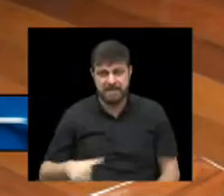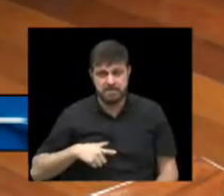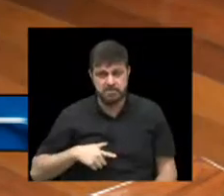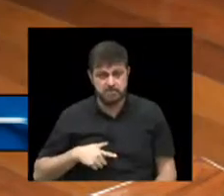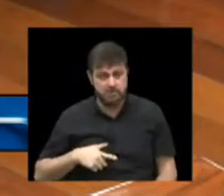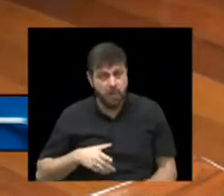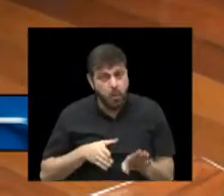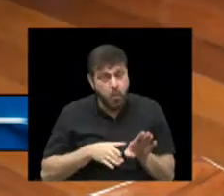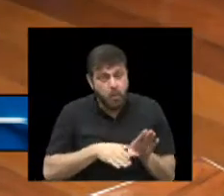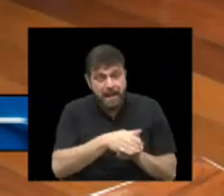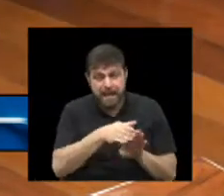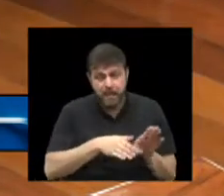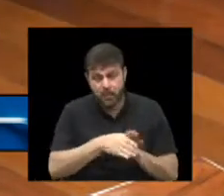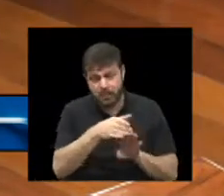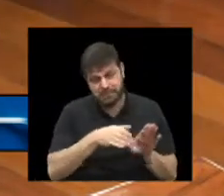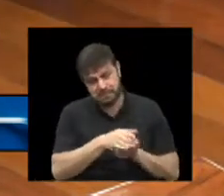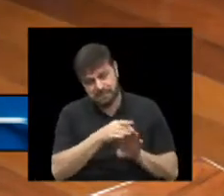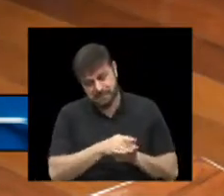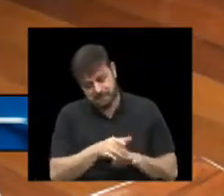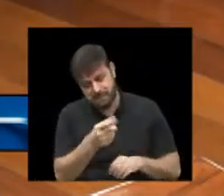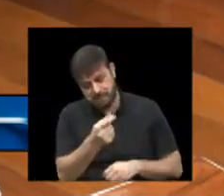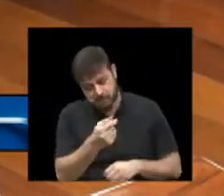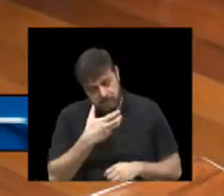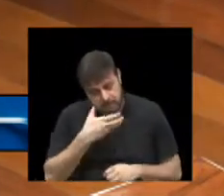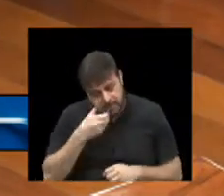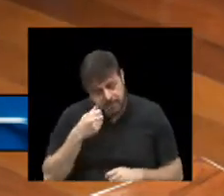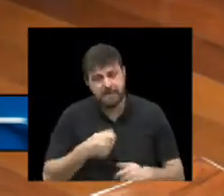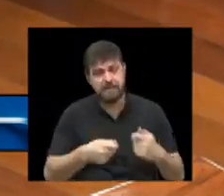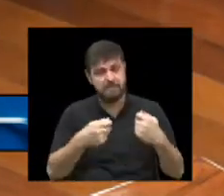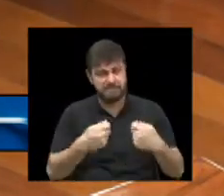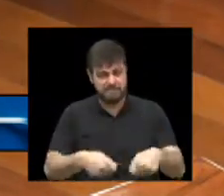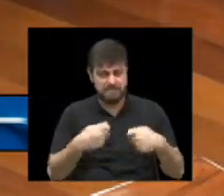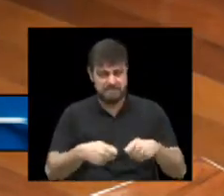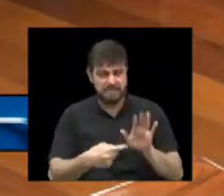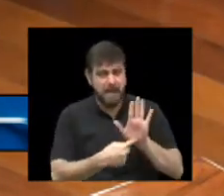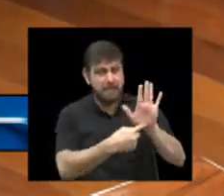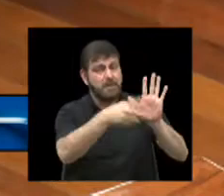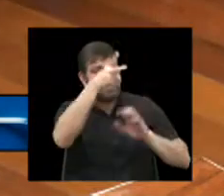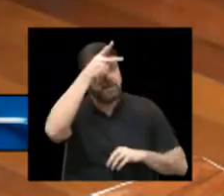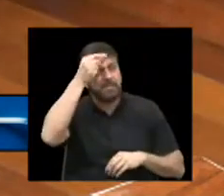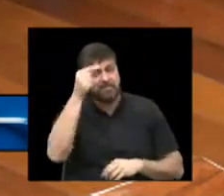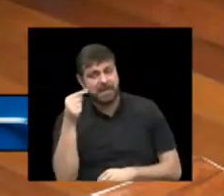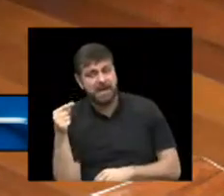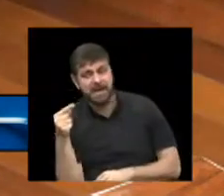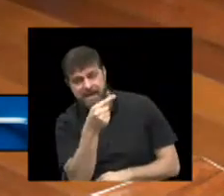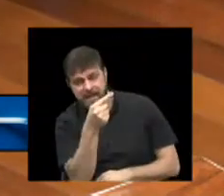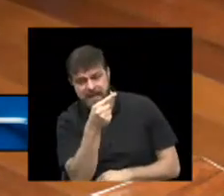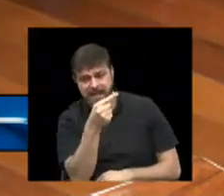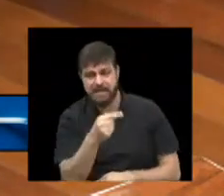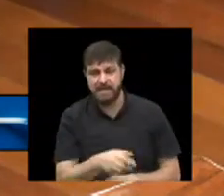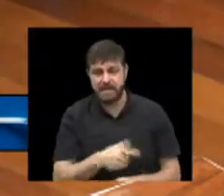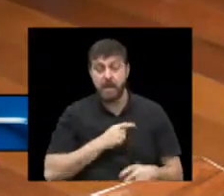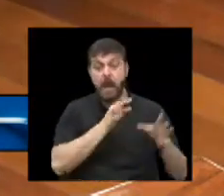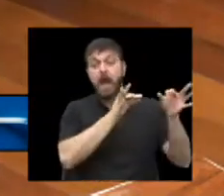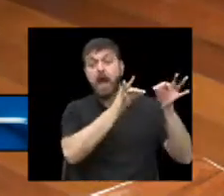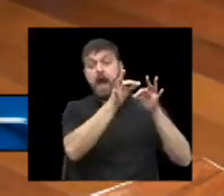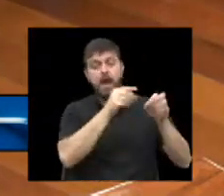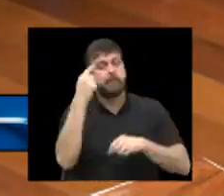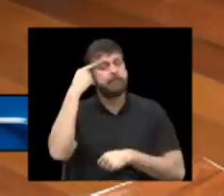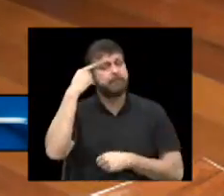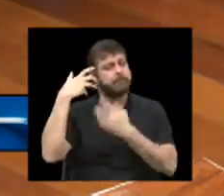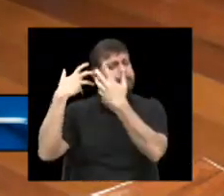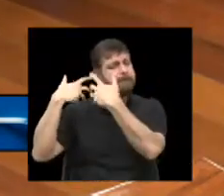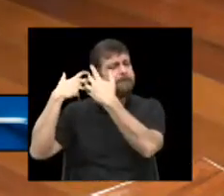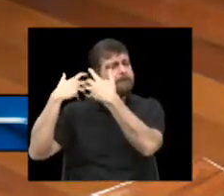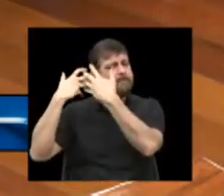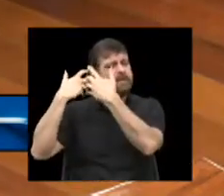diretrizes gerais que a gente apresenta para o Executivo, para o Executivo, o próprio Executivo planejar, levando